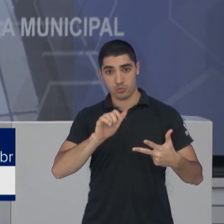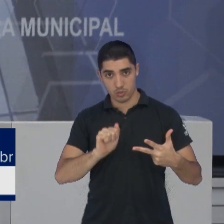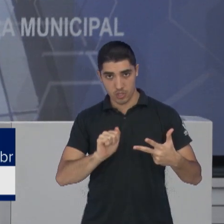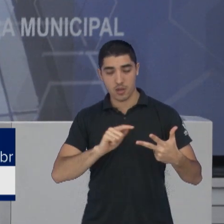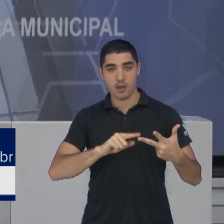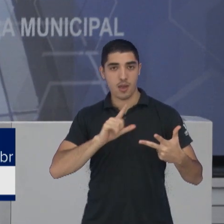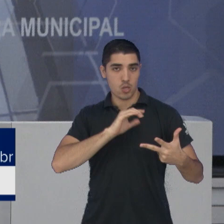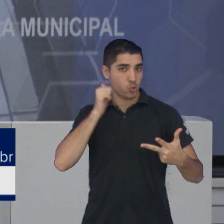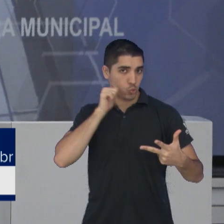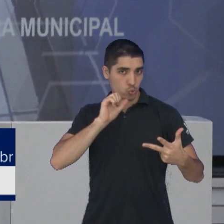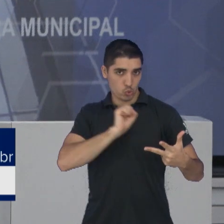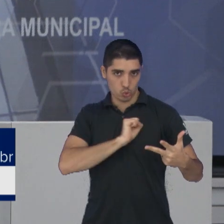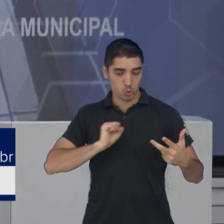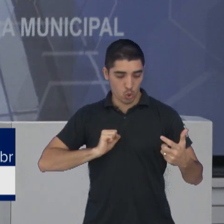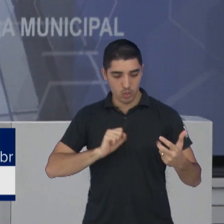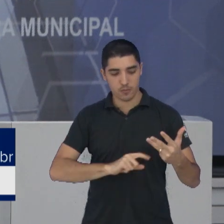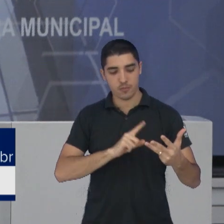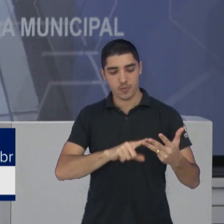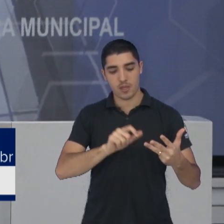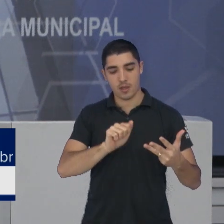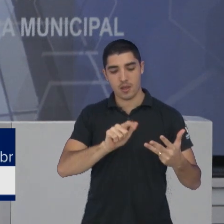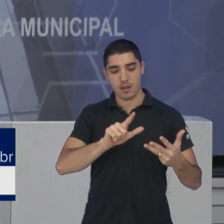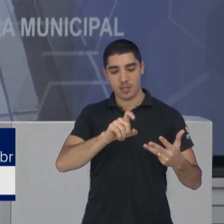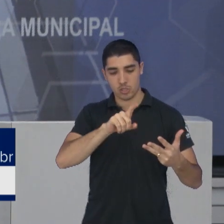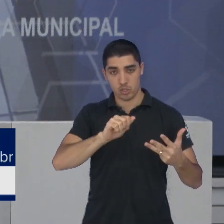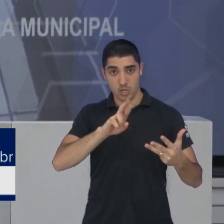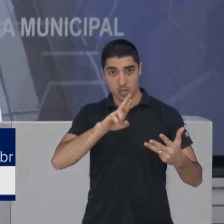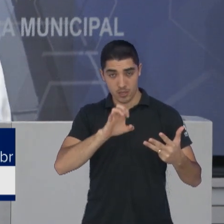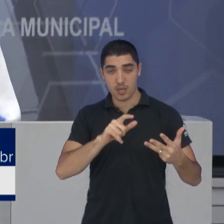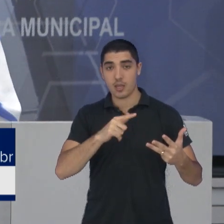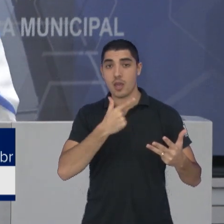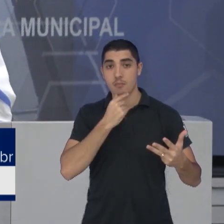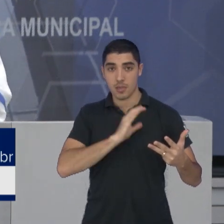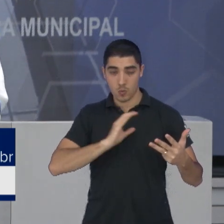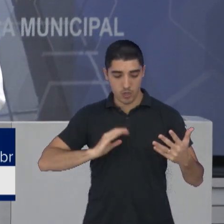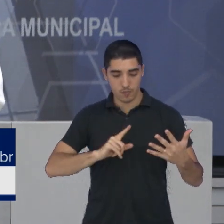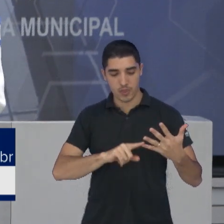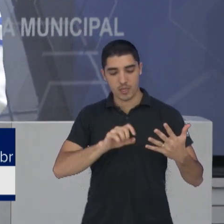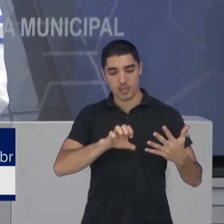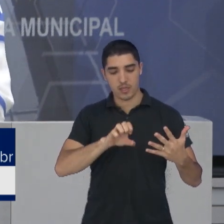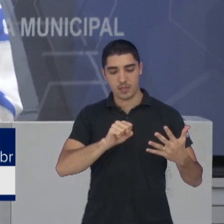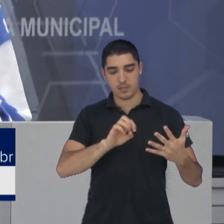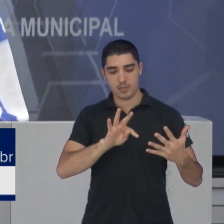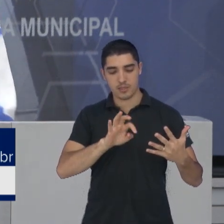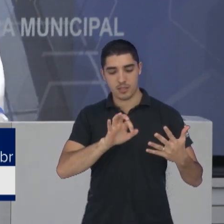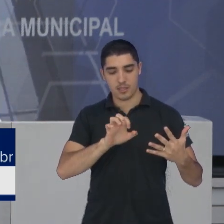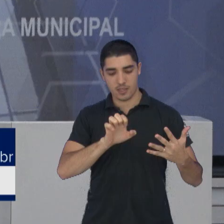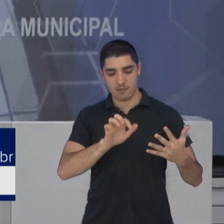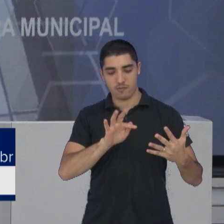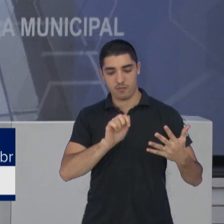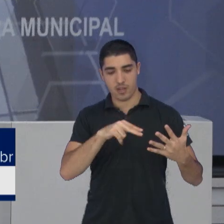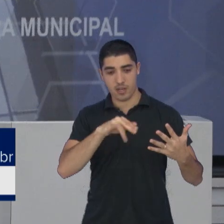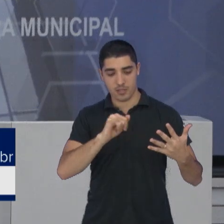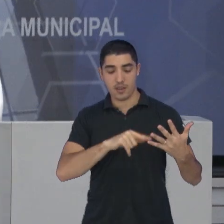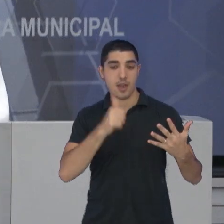sogra, Alessandro Spadotti Pinto, cunhado, e a Stefane Castilho, amiga.